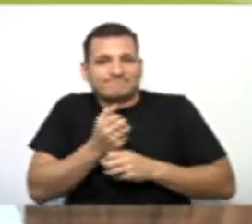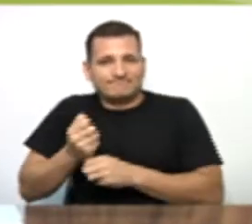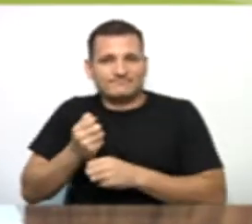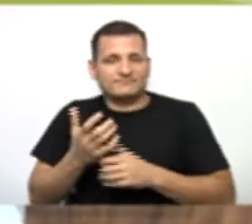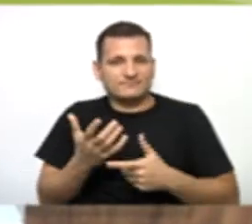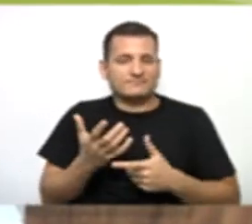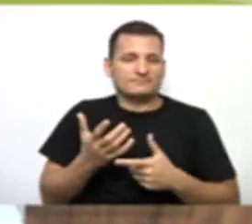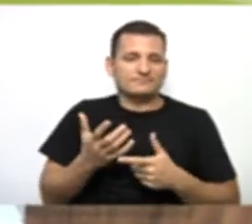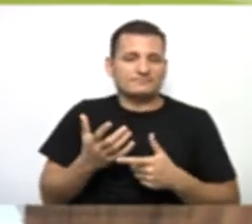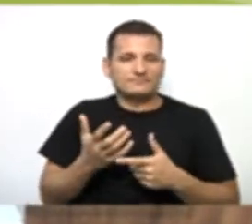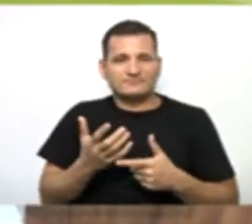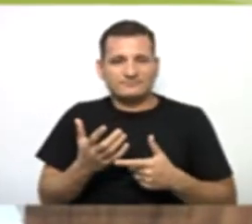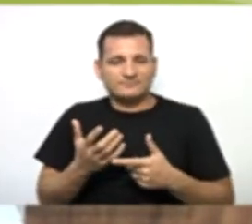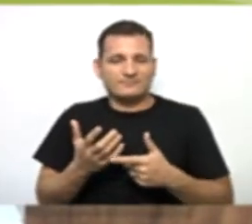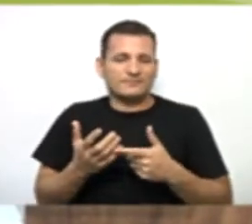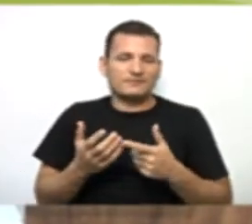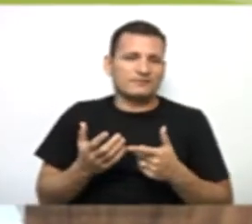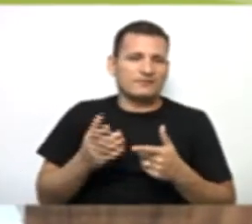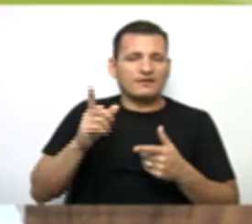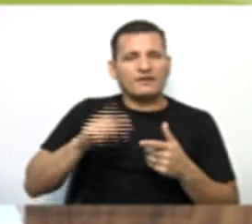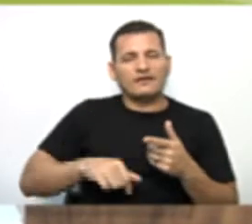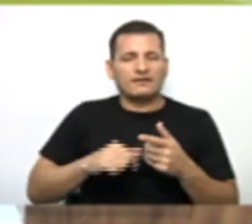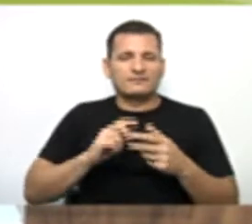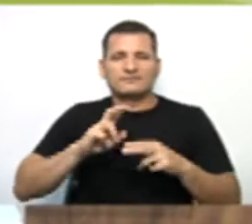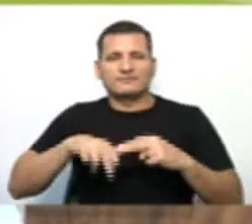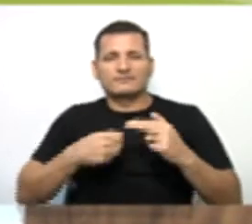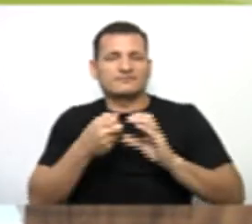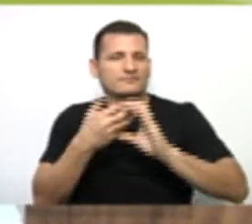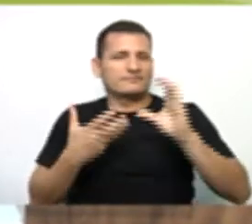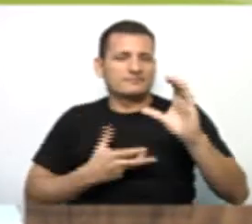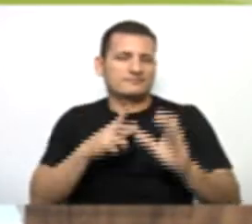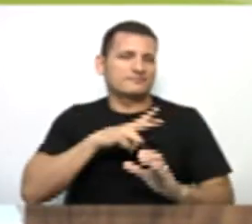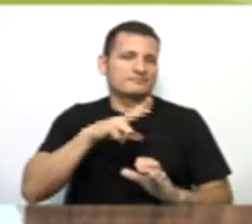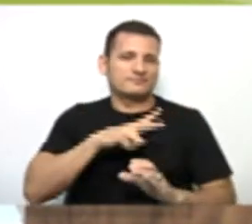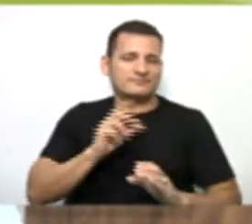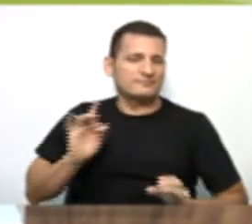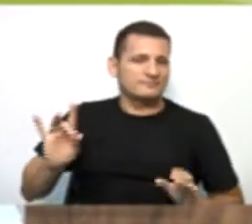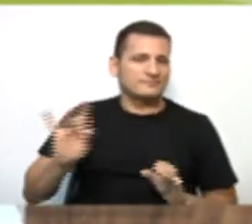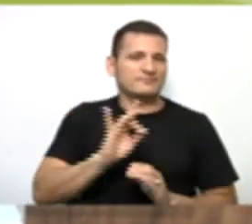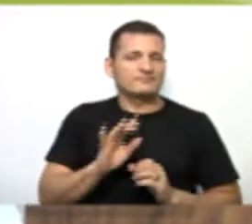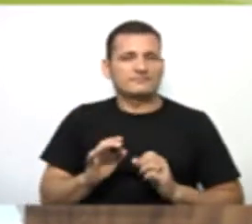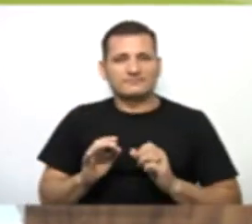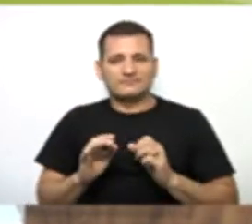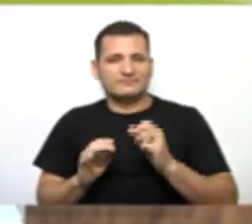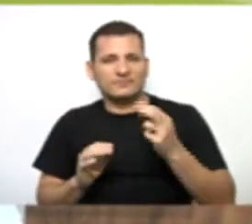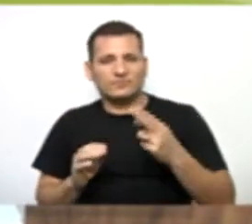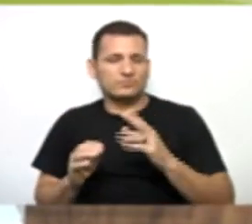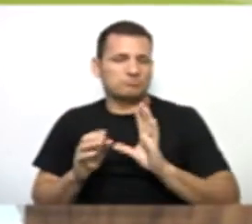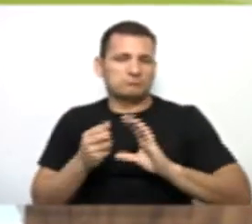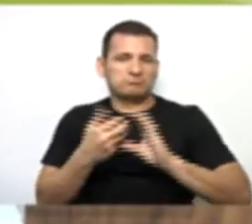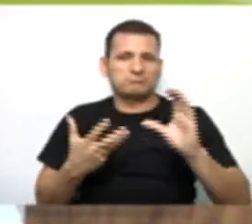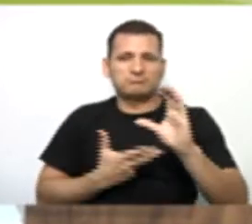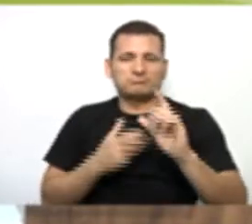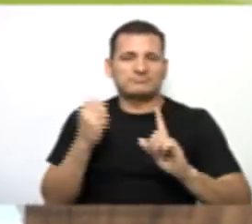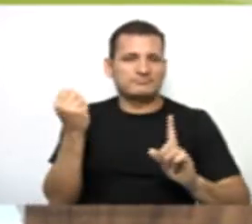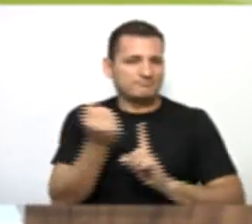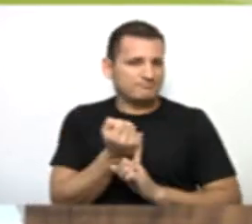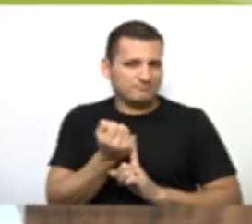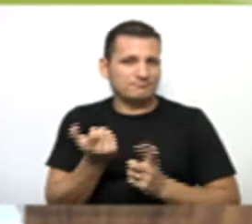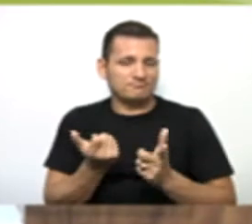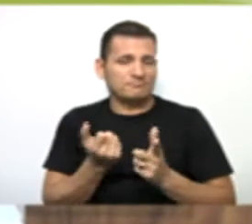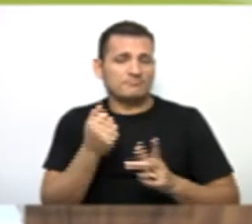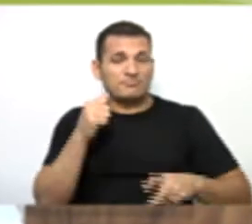vai muito em função das características pessoais e também em função das características sociais. O